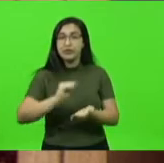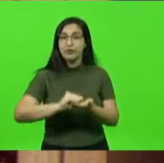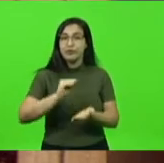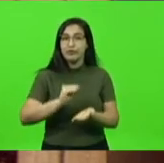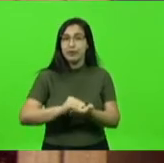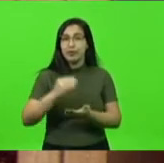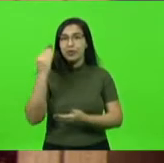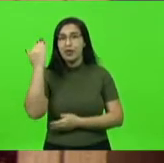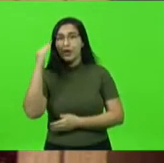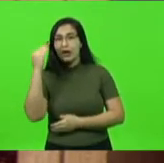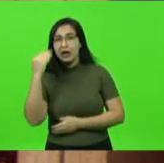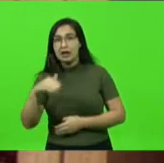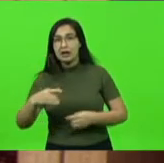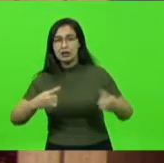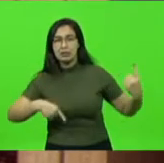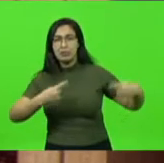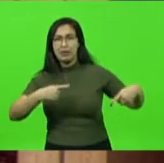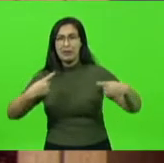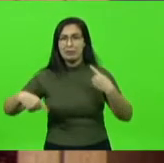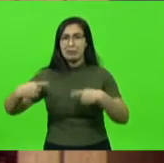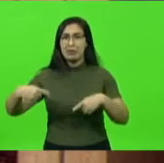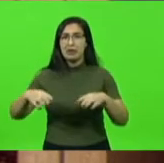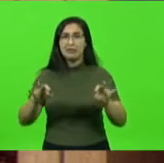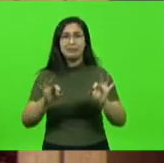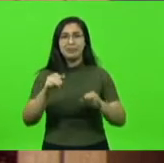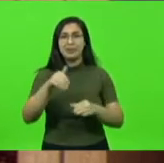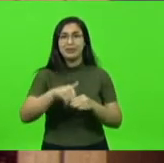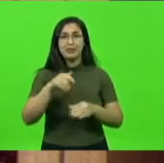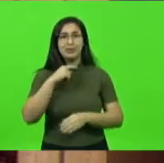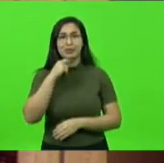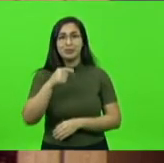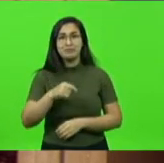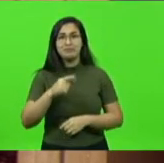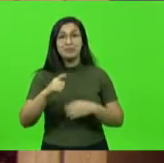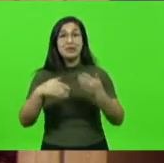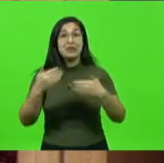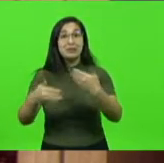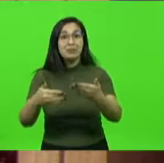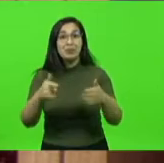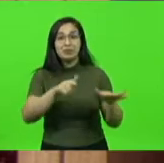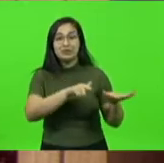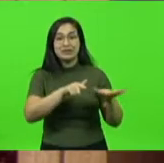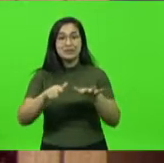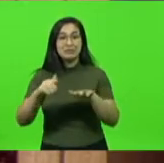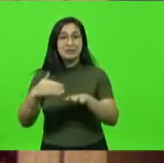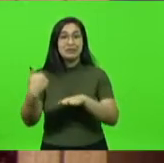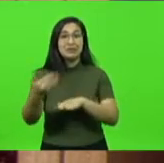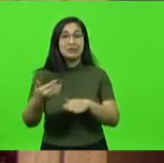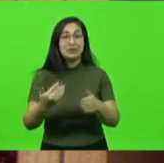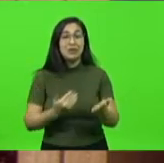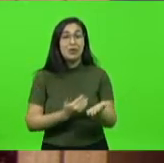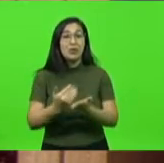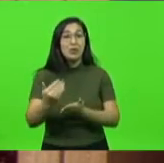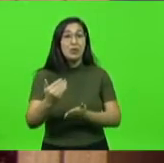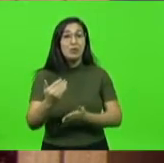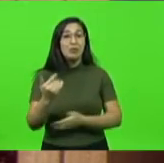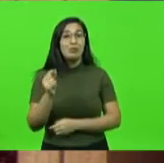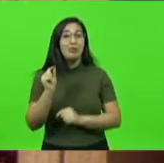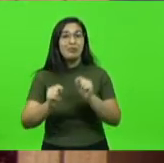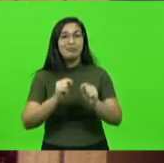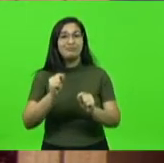entre categorias, nada foi votado e, na semana seguinte, nós fomos surpreendidos com a